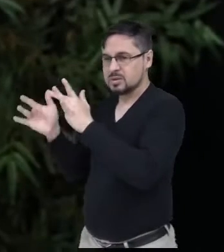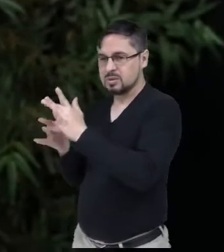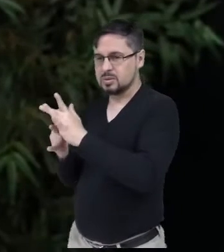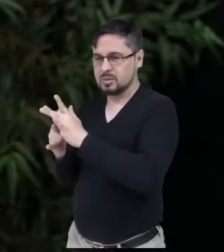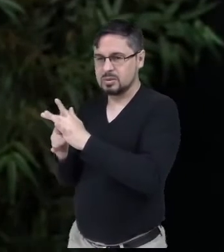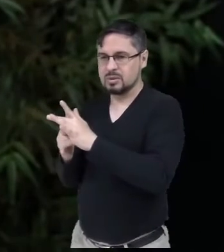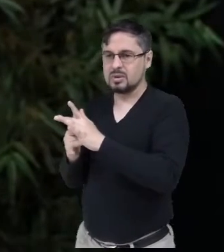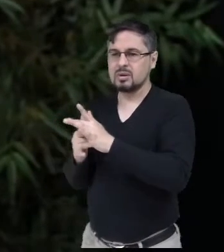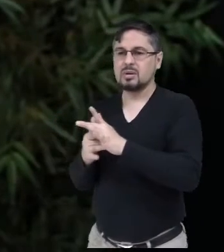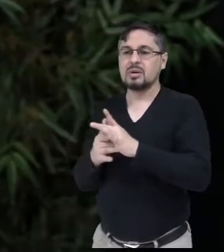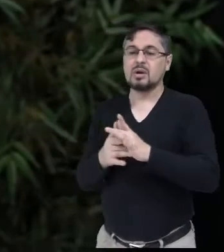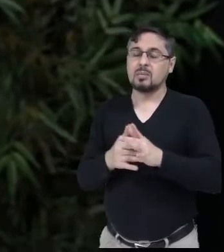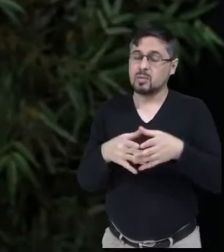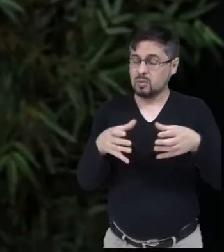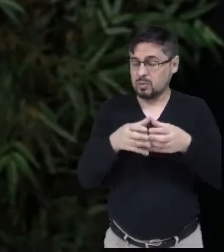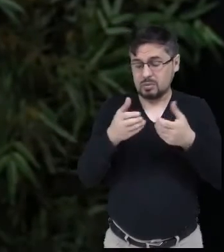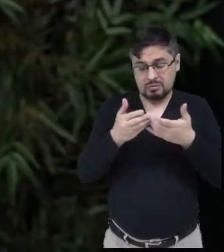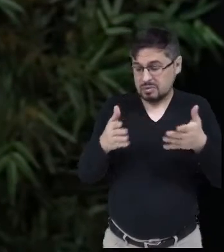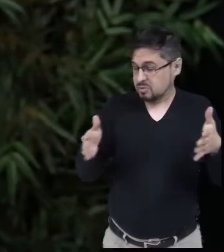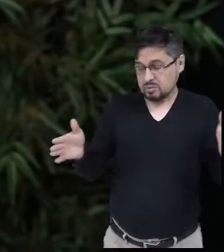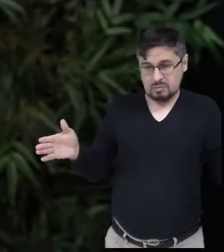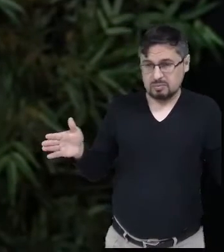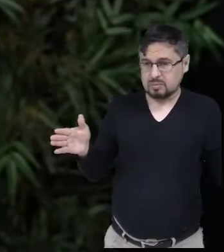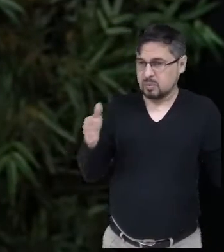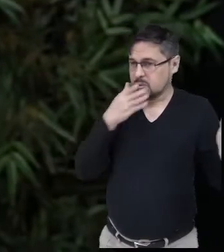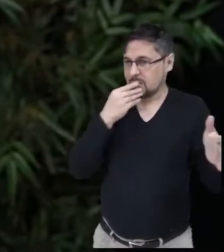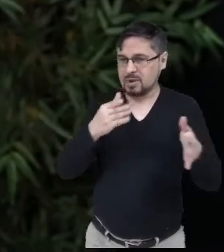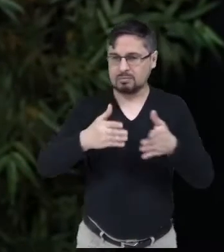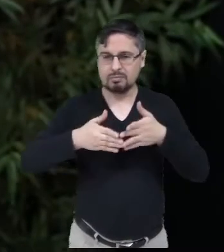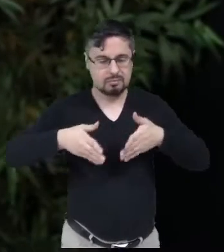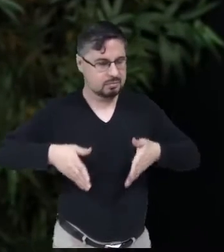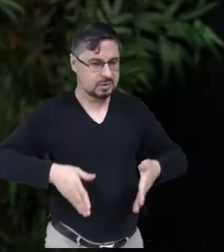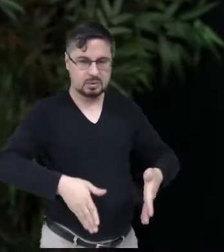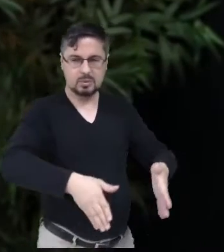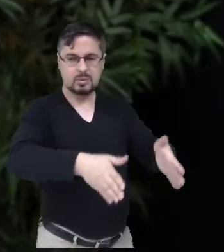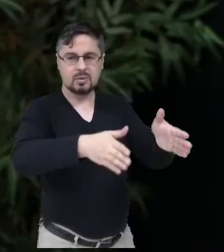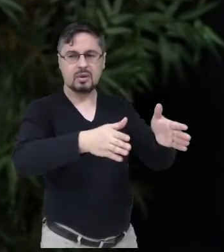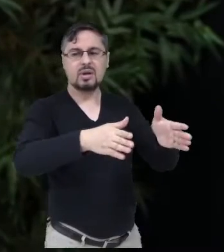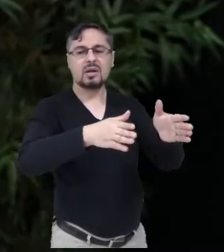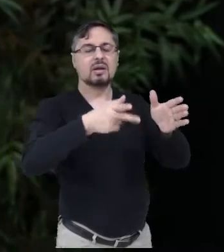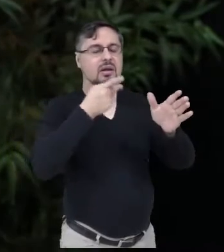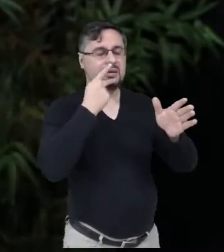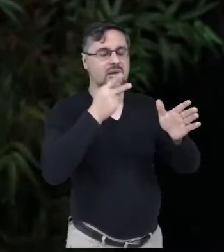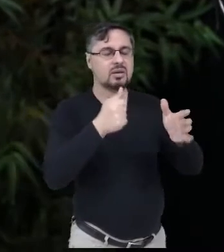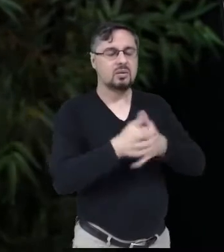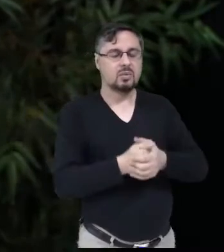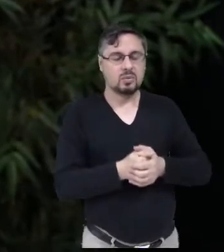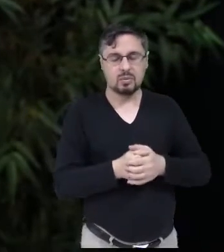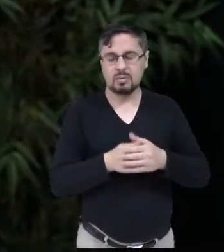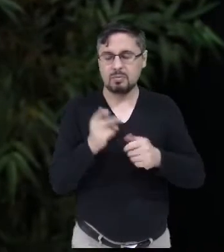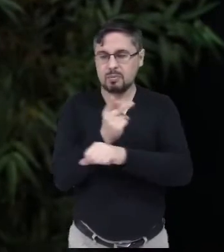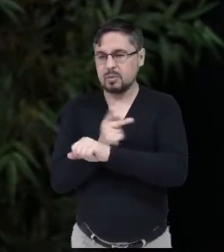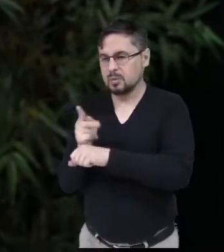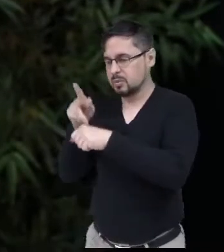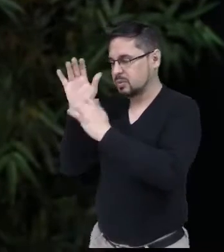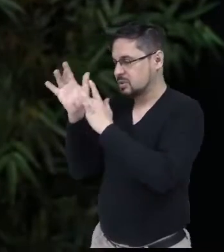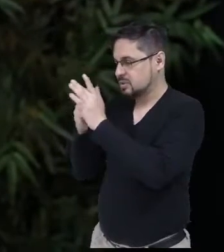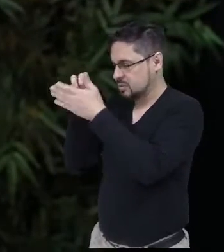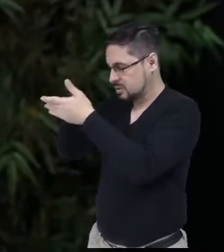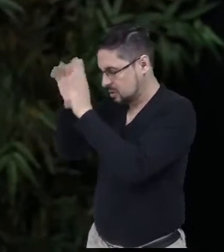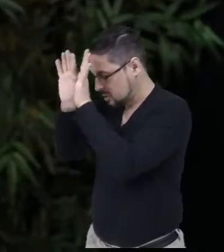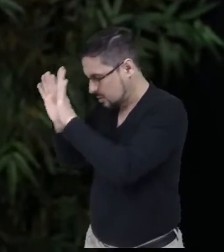a multidão por si só abriu alas para que ele passasse. E ele então chega-se e ajoelha-se diante do Senhor